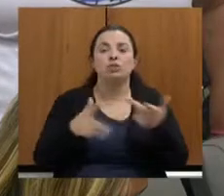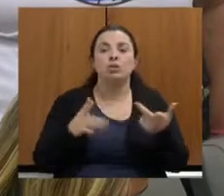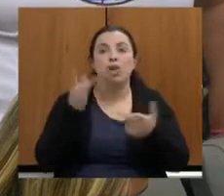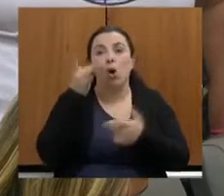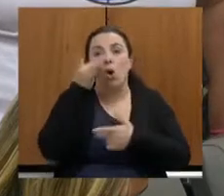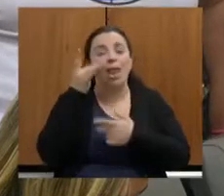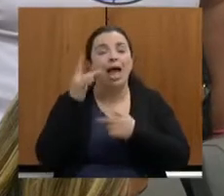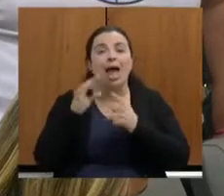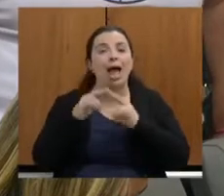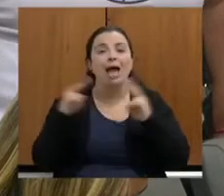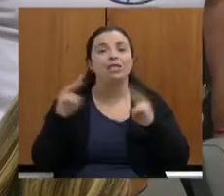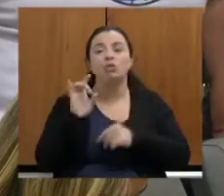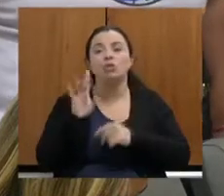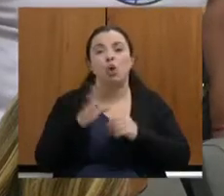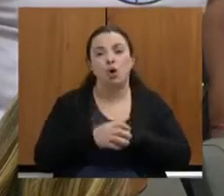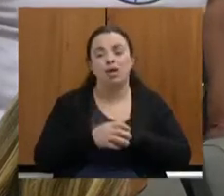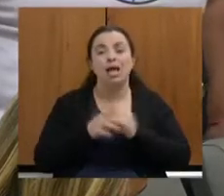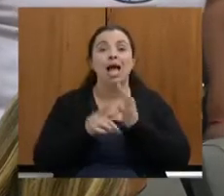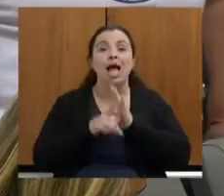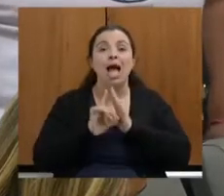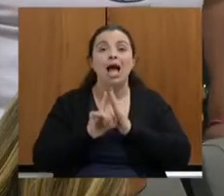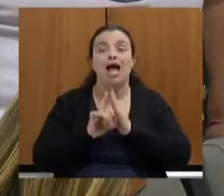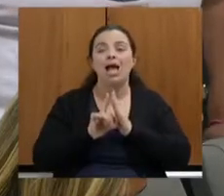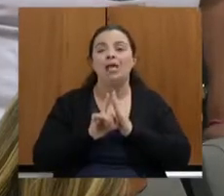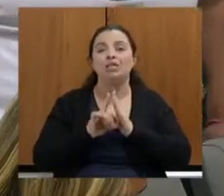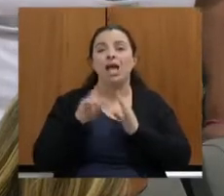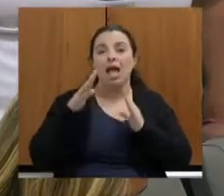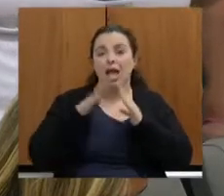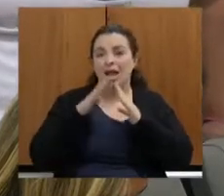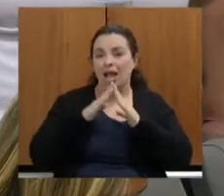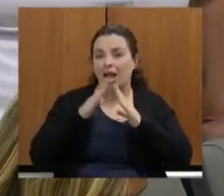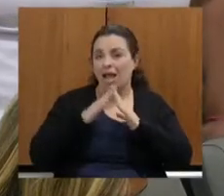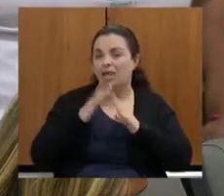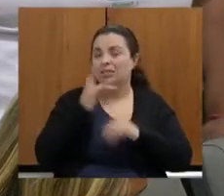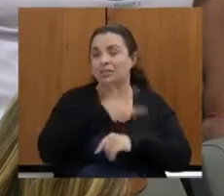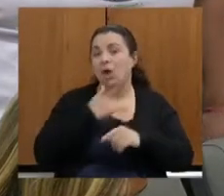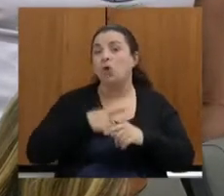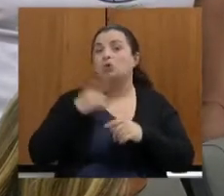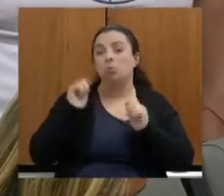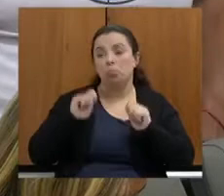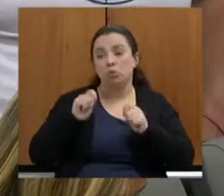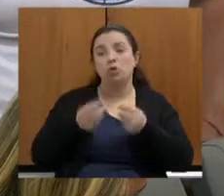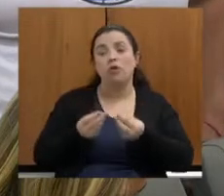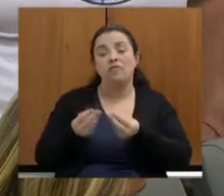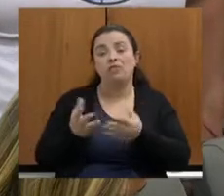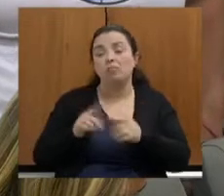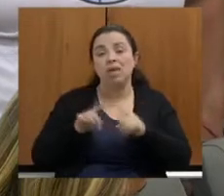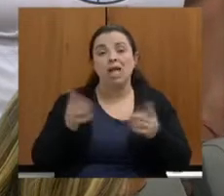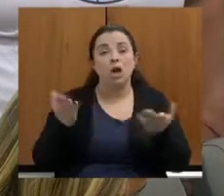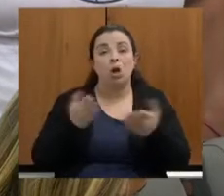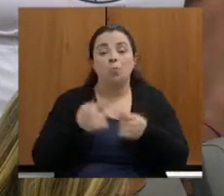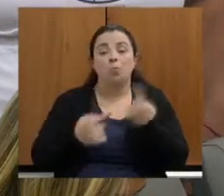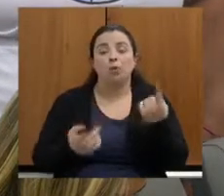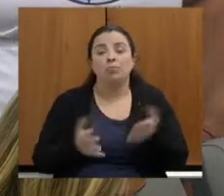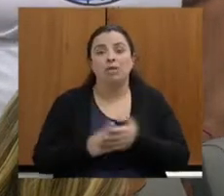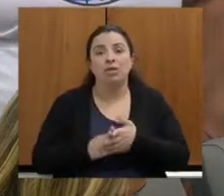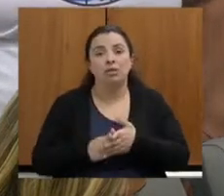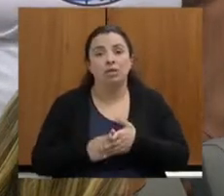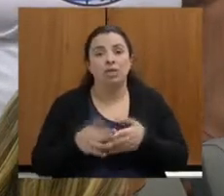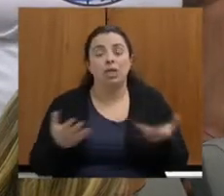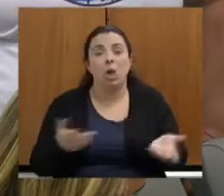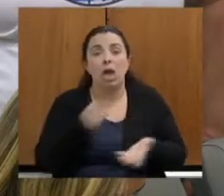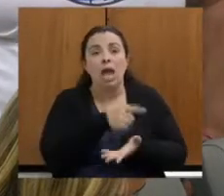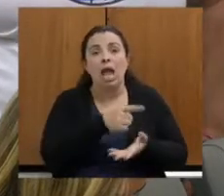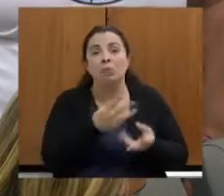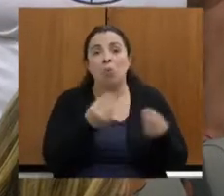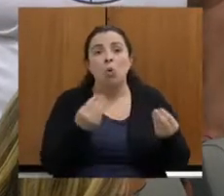antes o posto de saúde podia fornecer agora dizem que não aceita mais então assim é uma dificuldade que eles criam